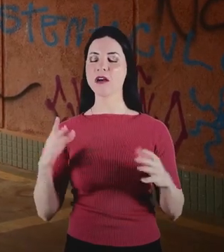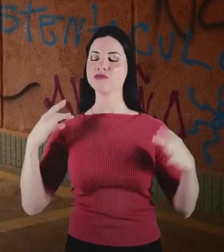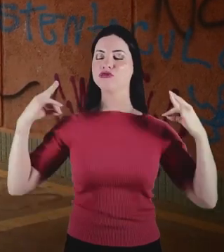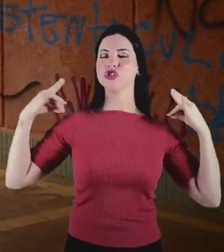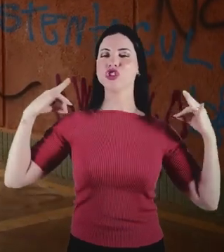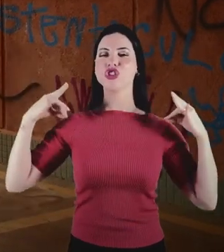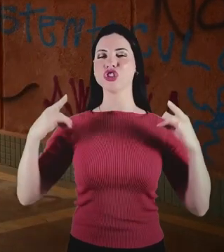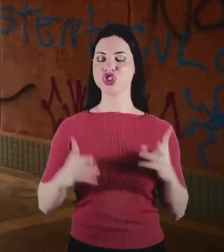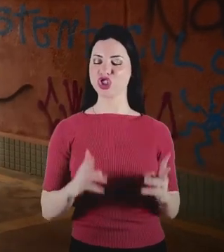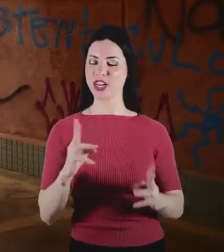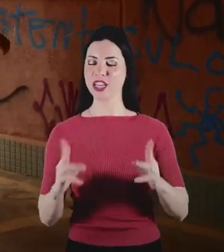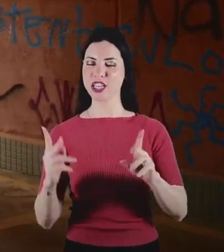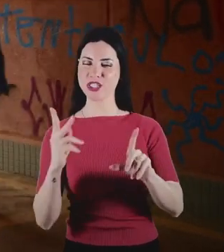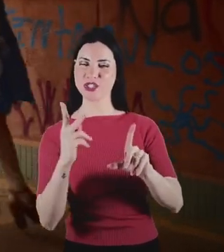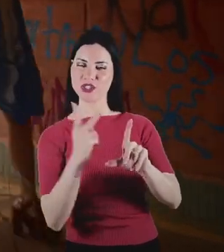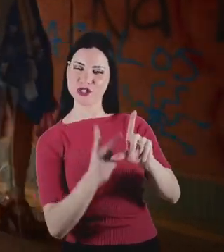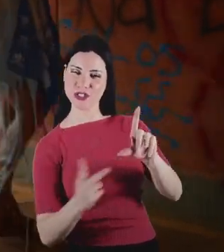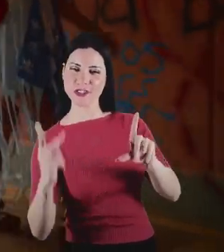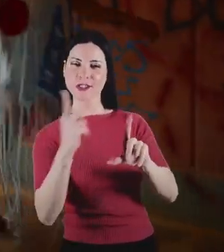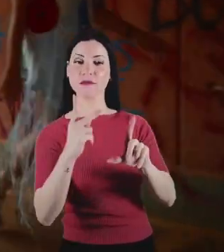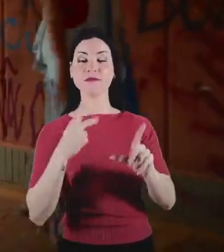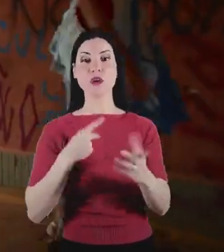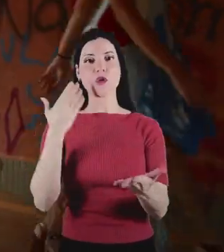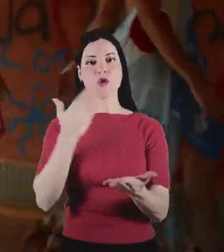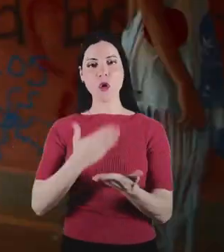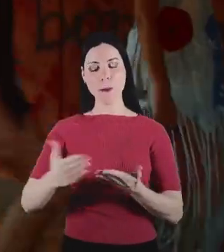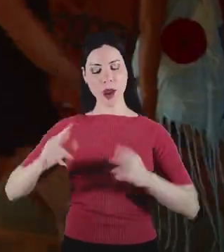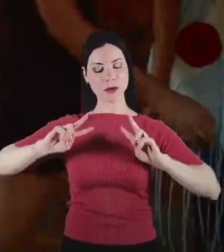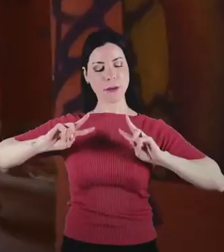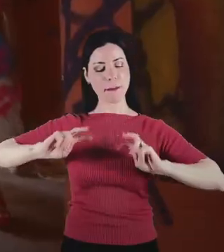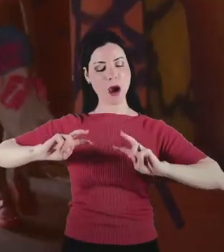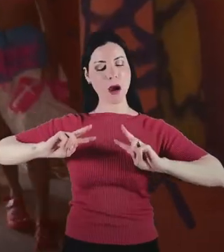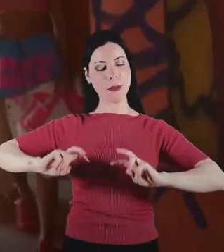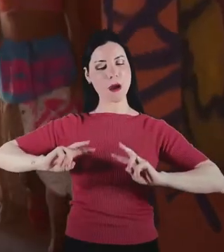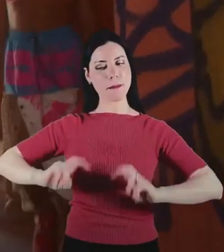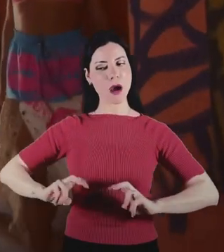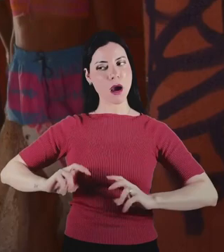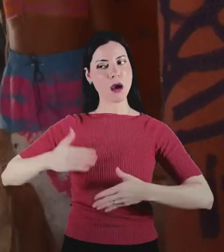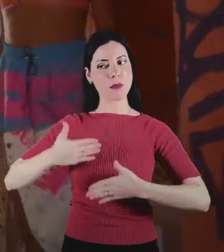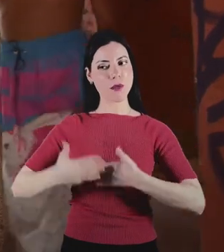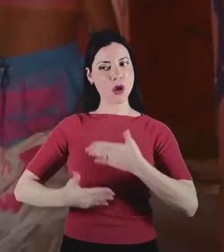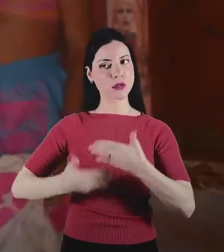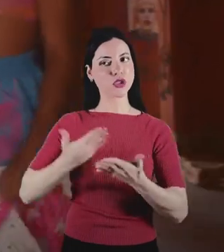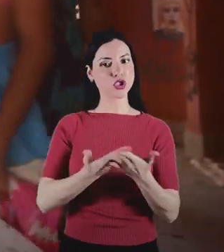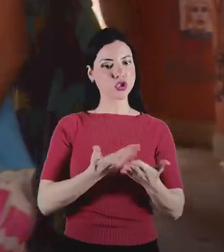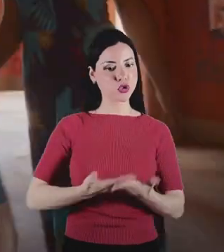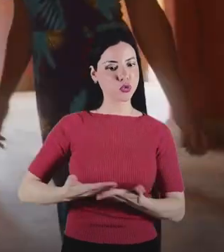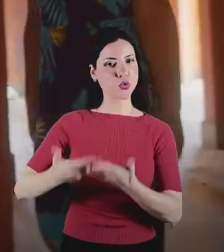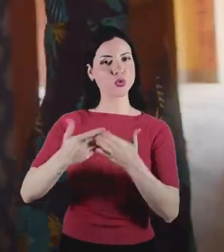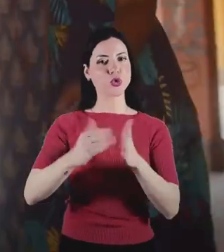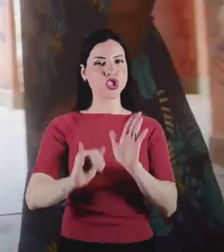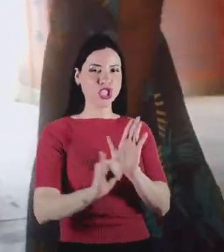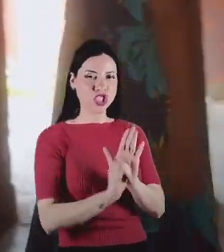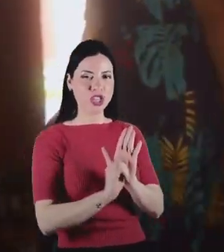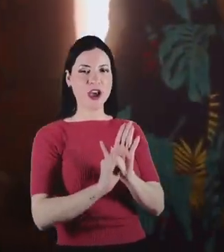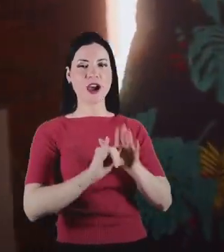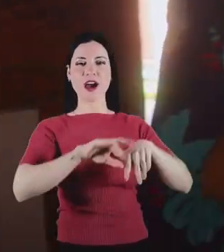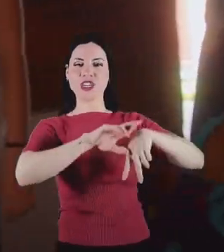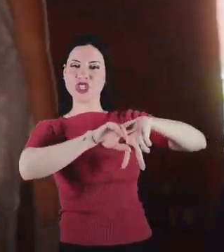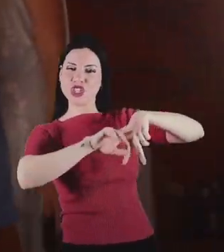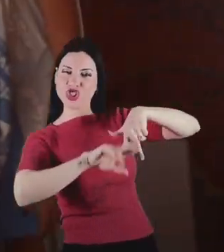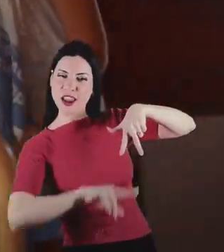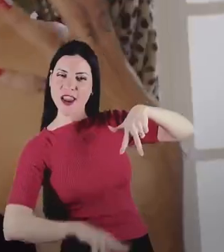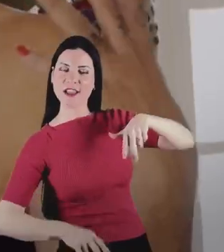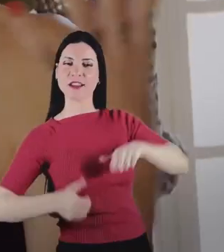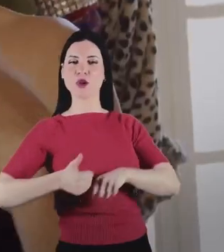um estudo, né? Um processo de identidade, de gênero, identidade